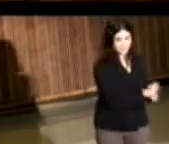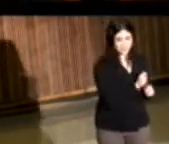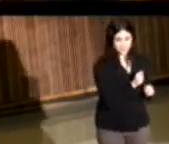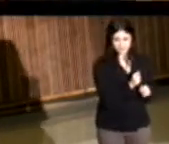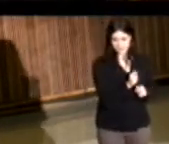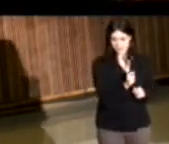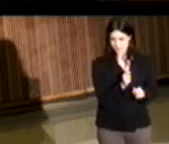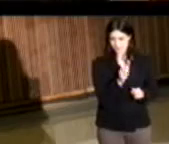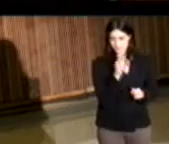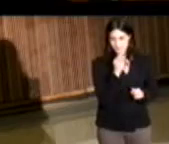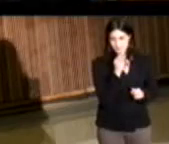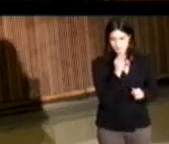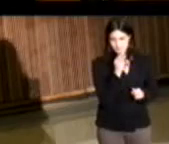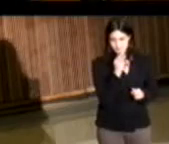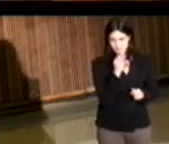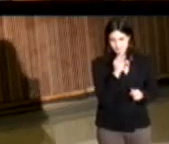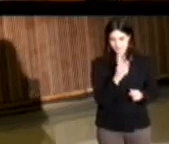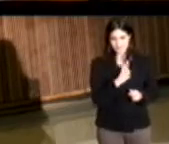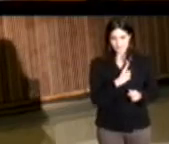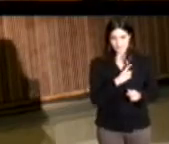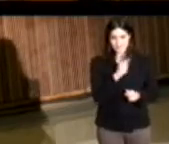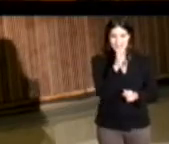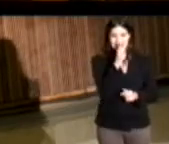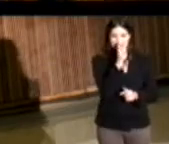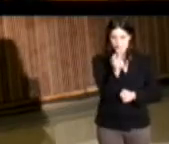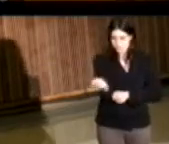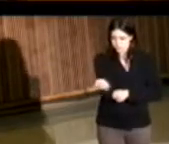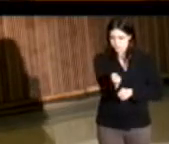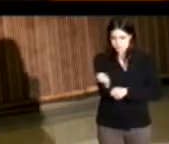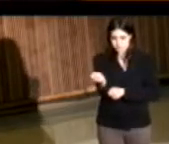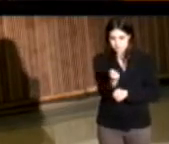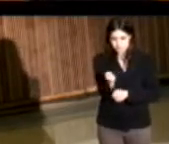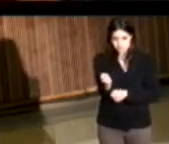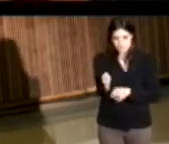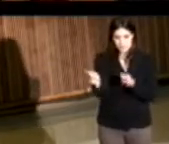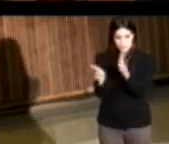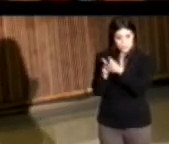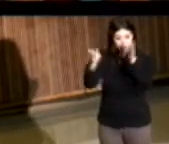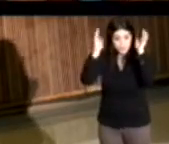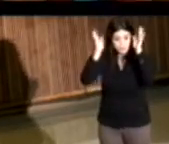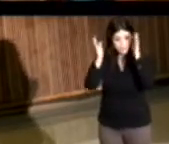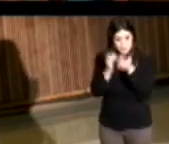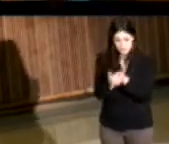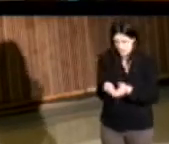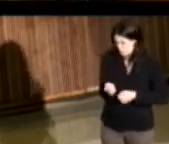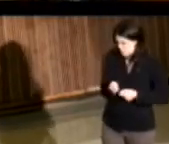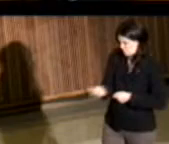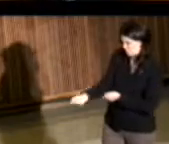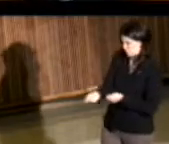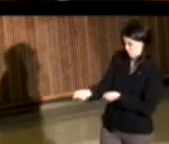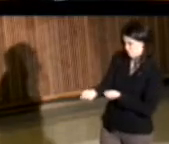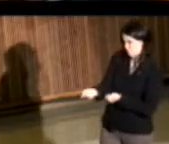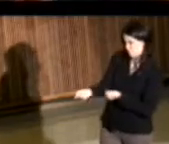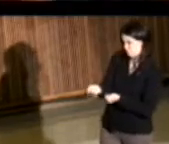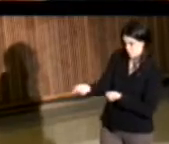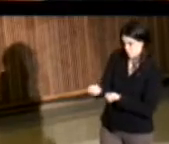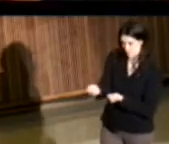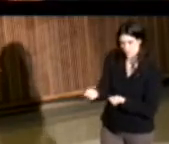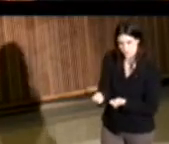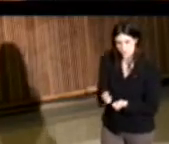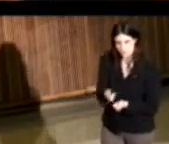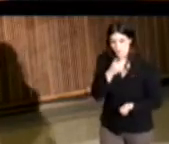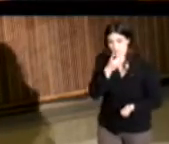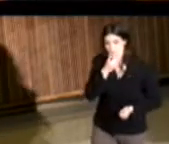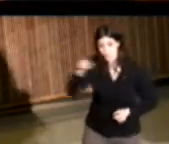de esguichar nos caminhões para lavar o vidro, e começaram a molhar aquele homem inteiro. E quando ele viu